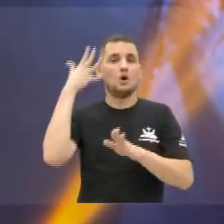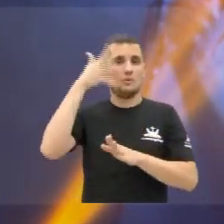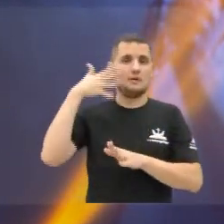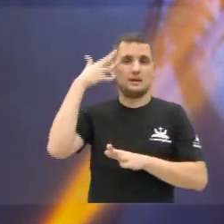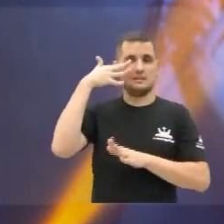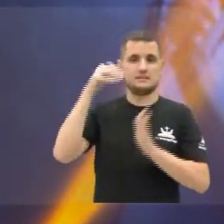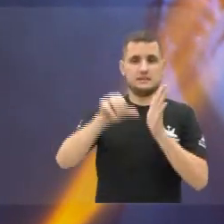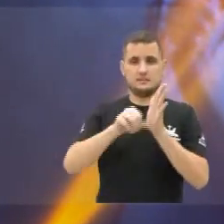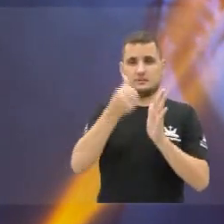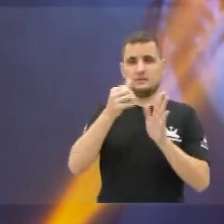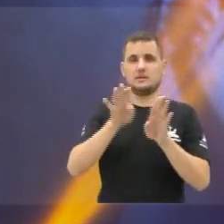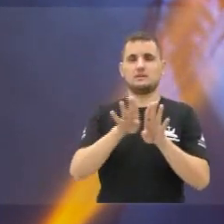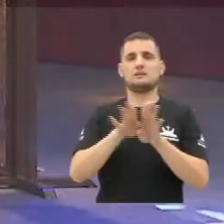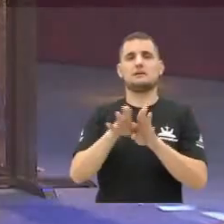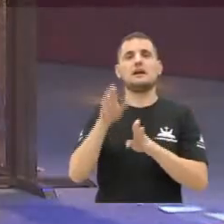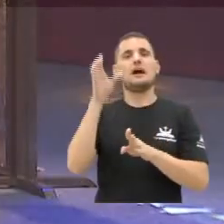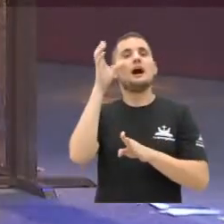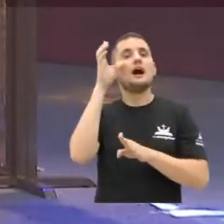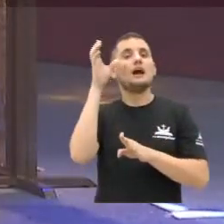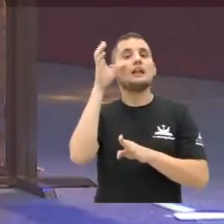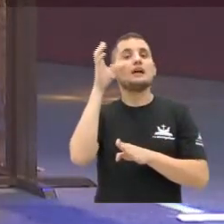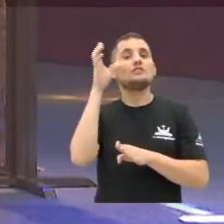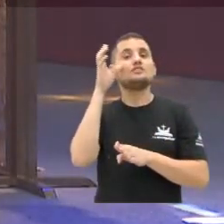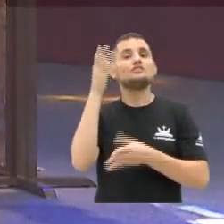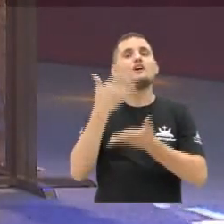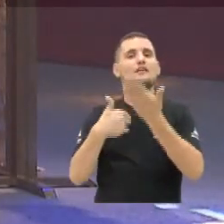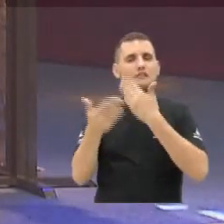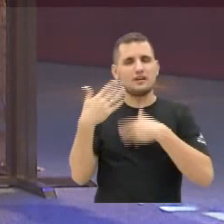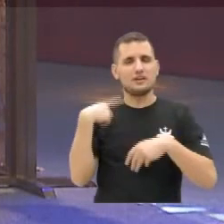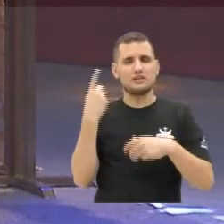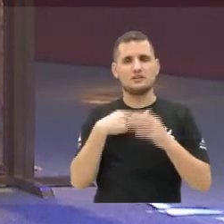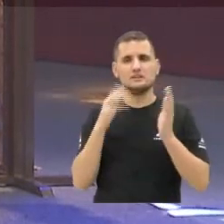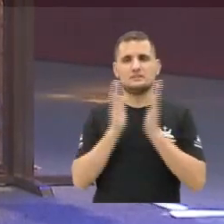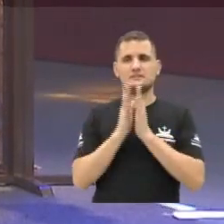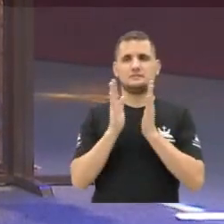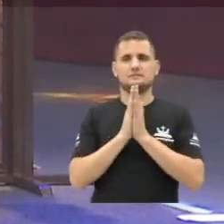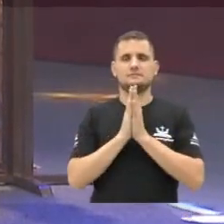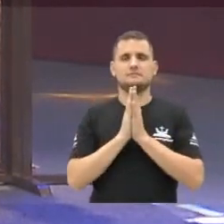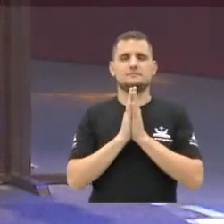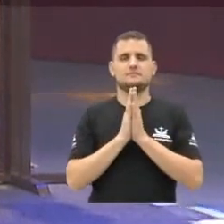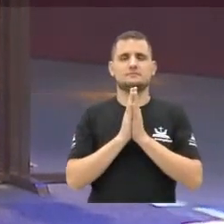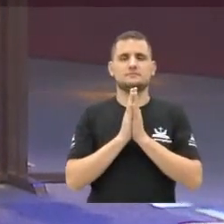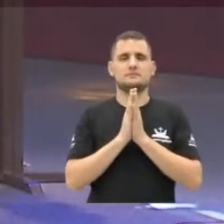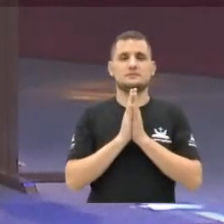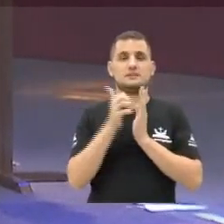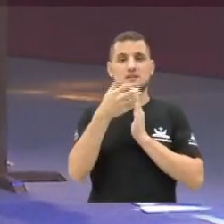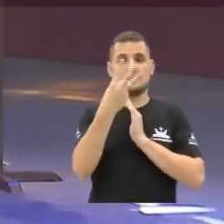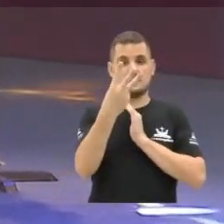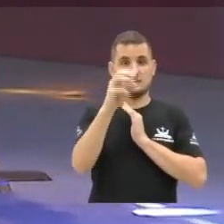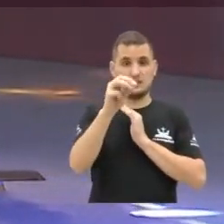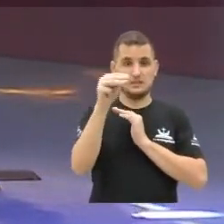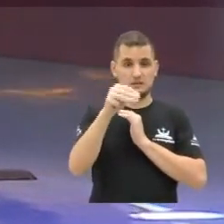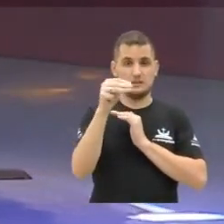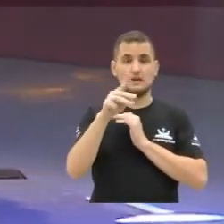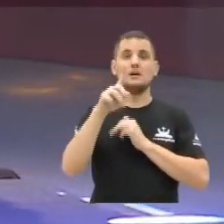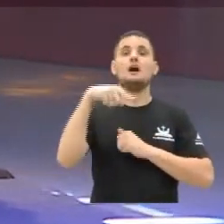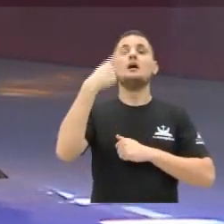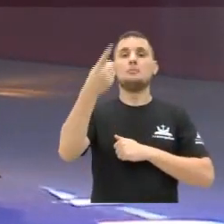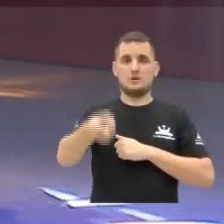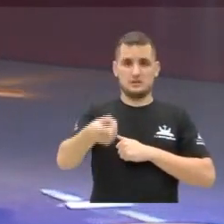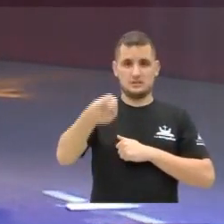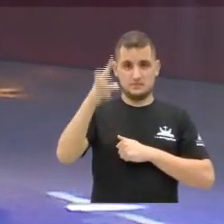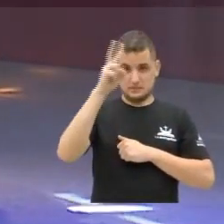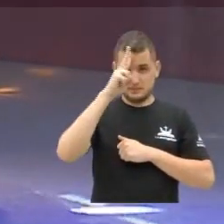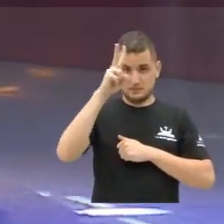menos 30 minutos de adoração a Jesus sacramentado. E eu quero lembrar que na próxima segunda teremos Adriana